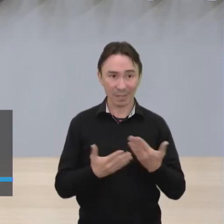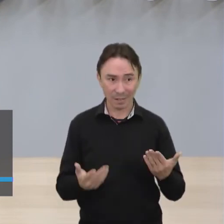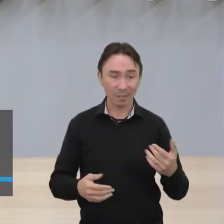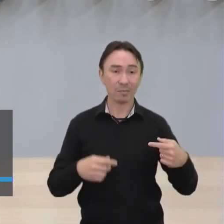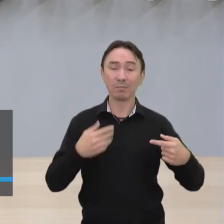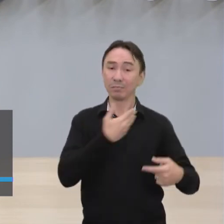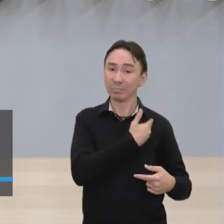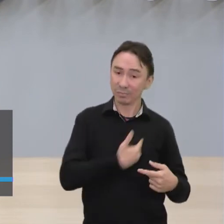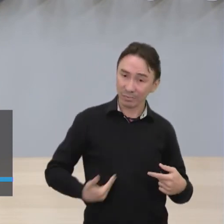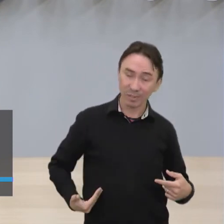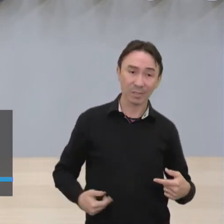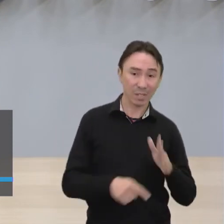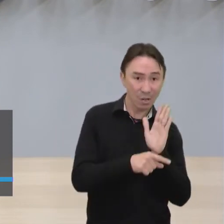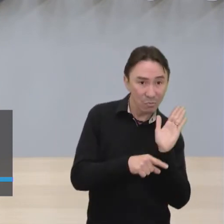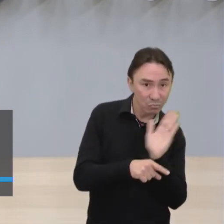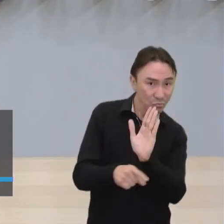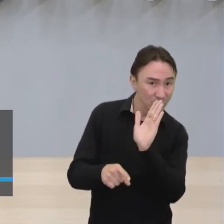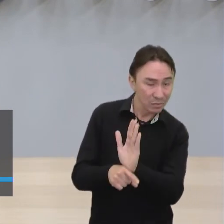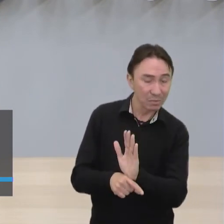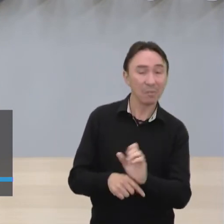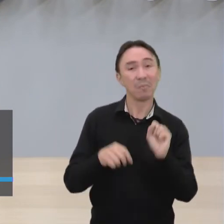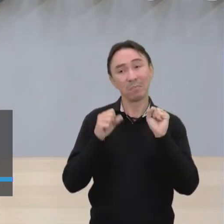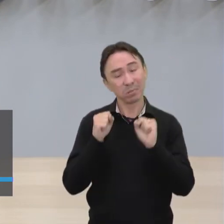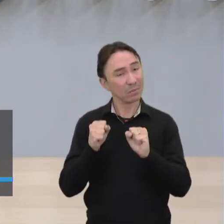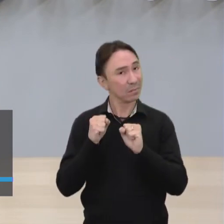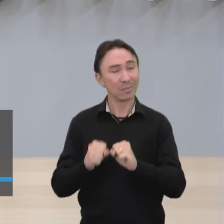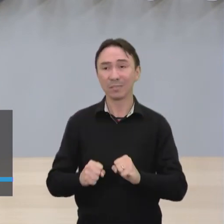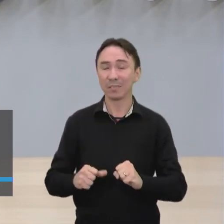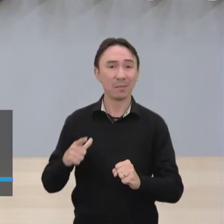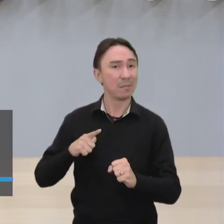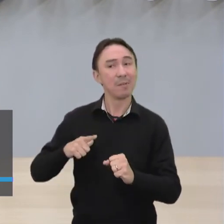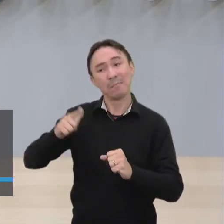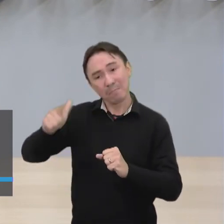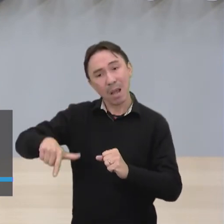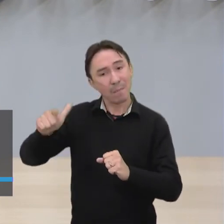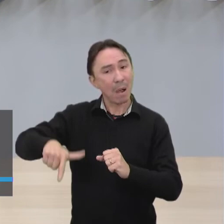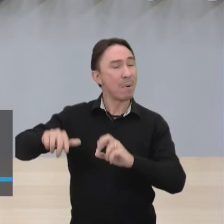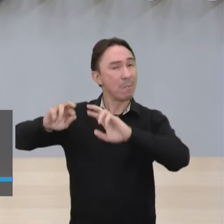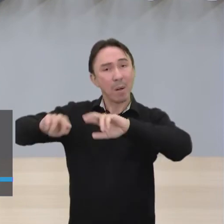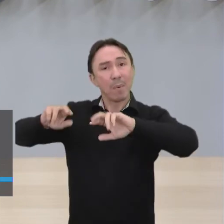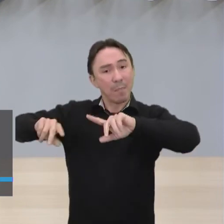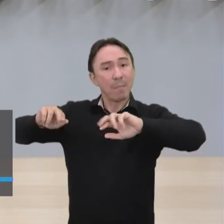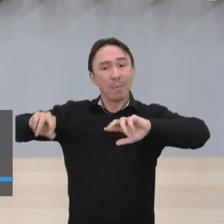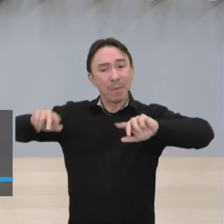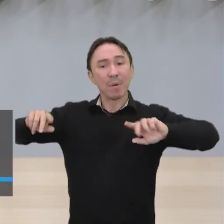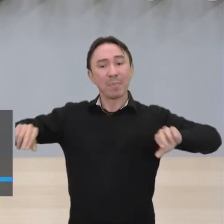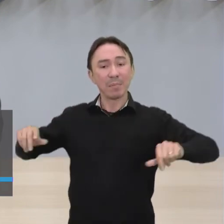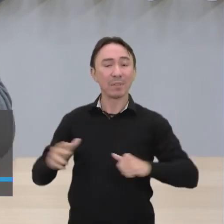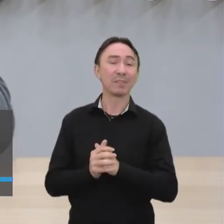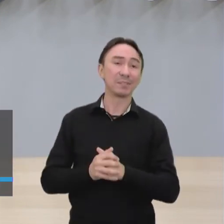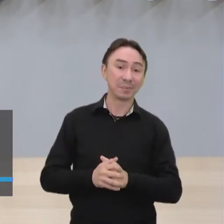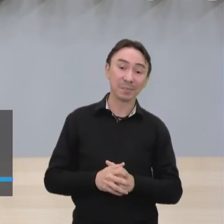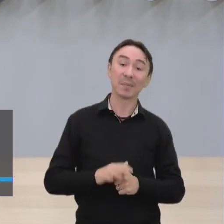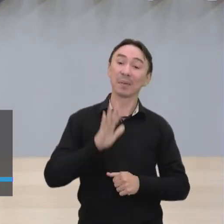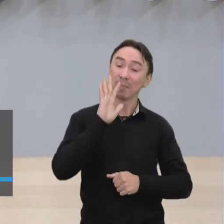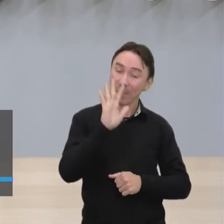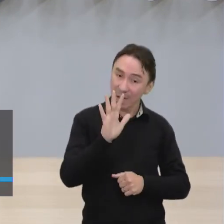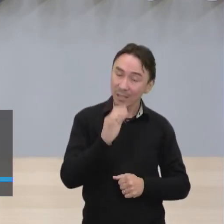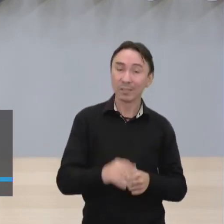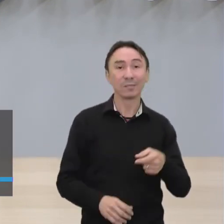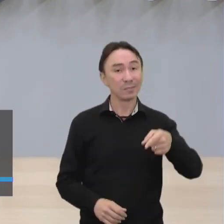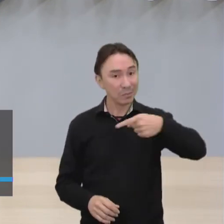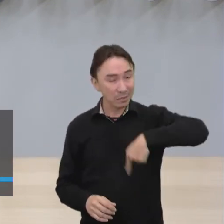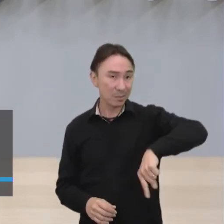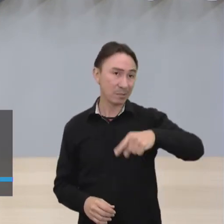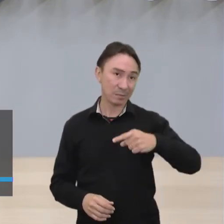oficial em outras regiões, né? Que pudesse atender a mais pessoas, mas já é alguma coisa que a gente pode